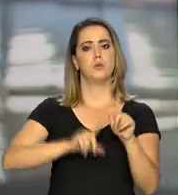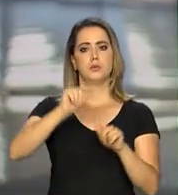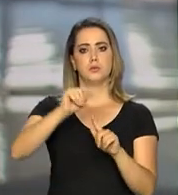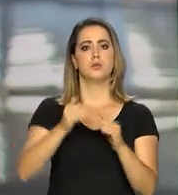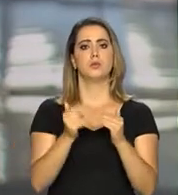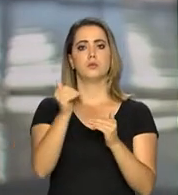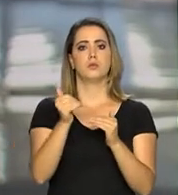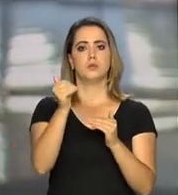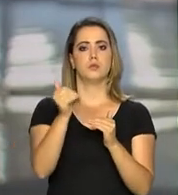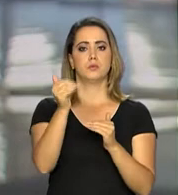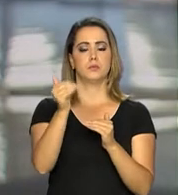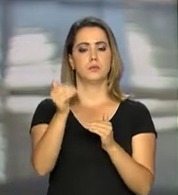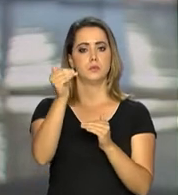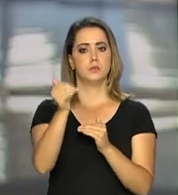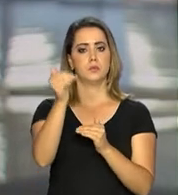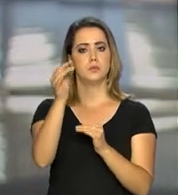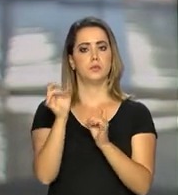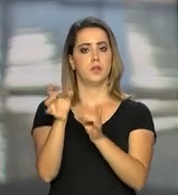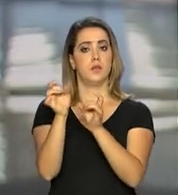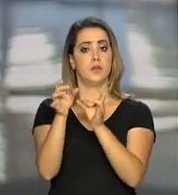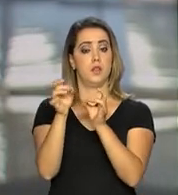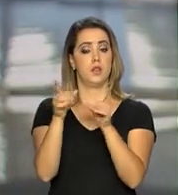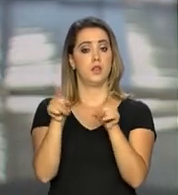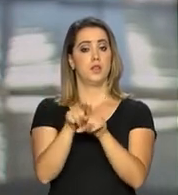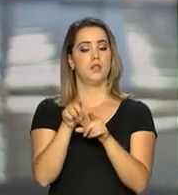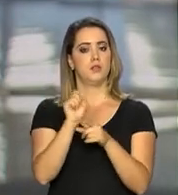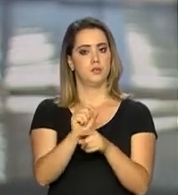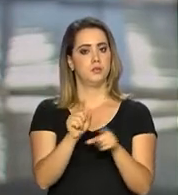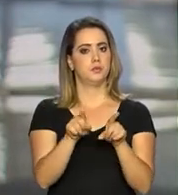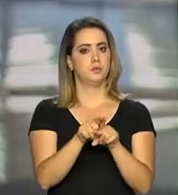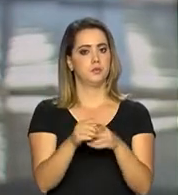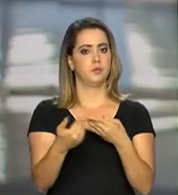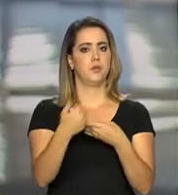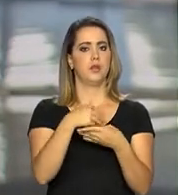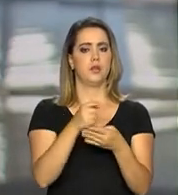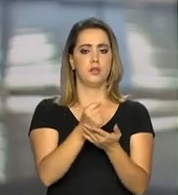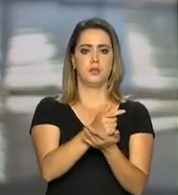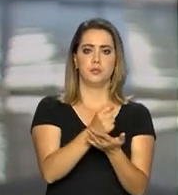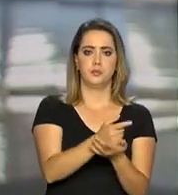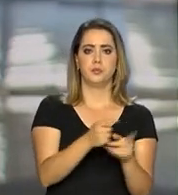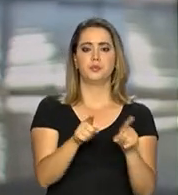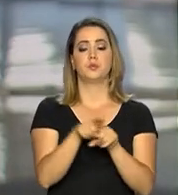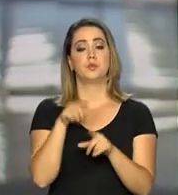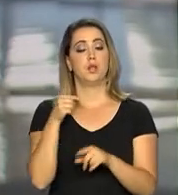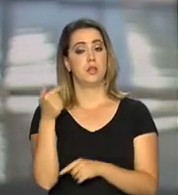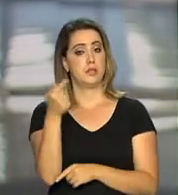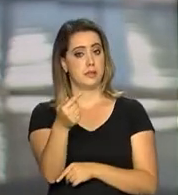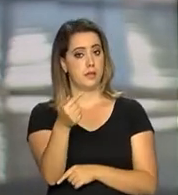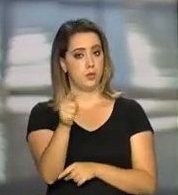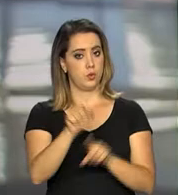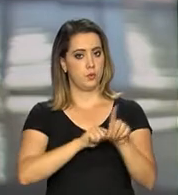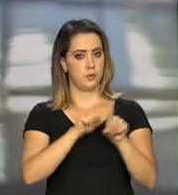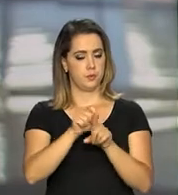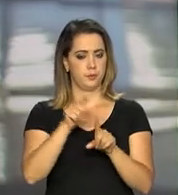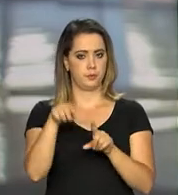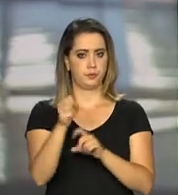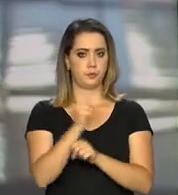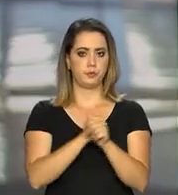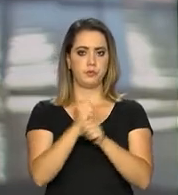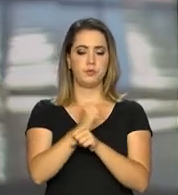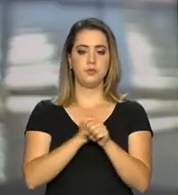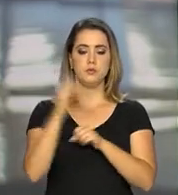nas exportações e também crescimento nas importações. Nos primeiros 7 meses deste ano, o